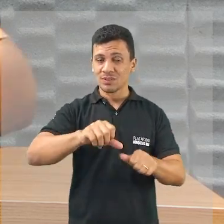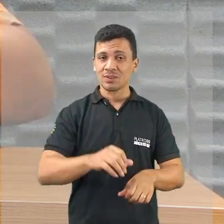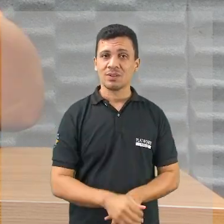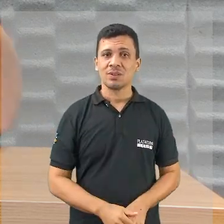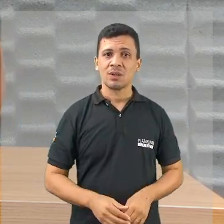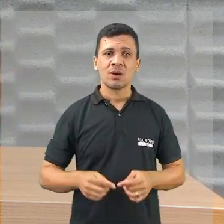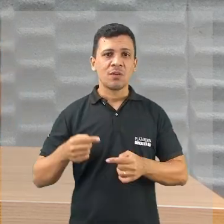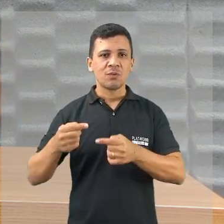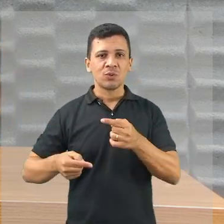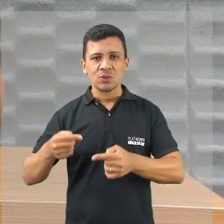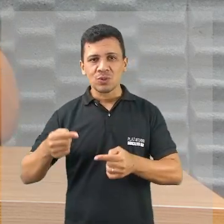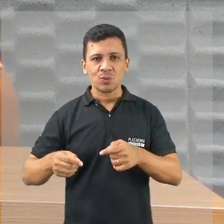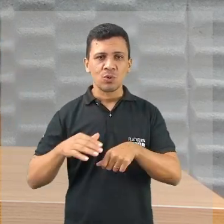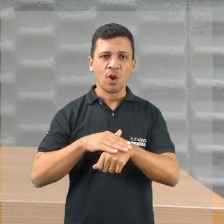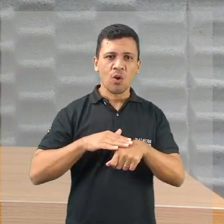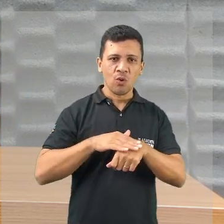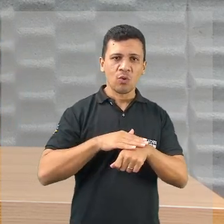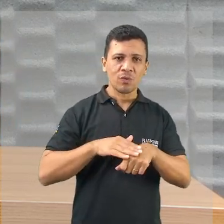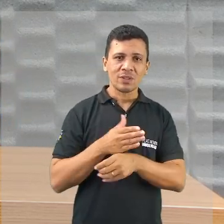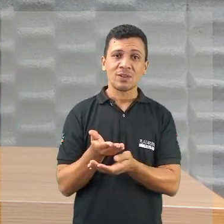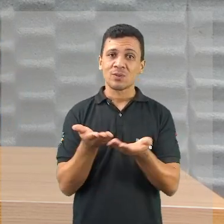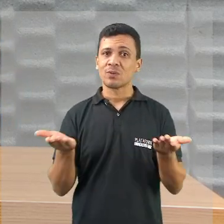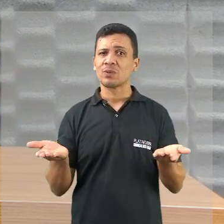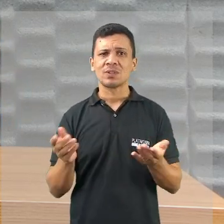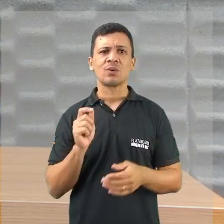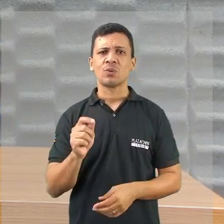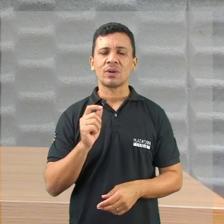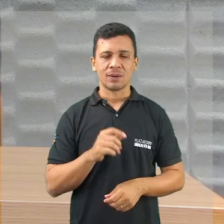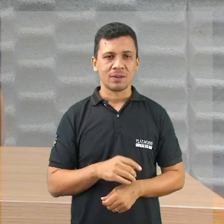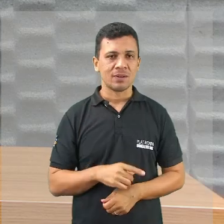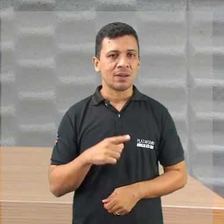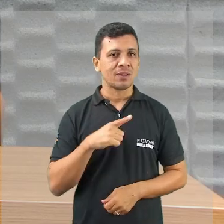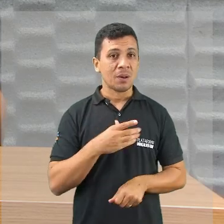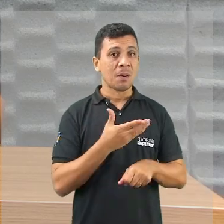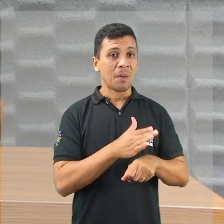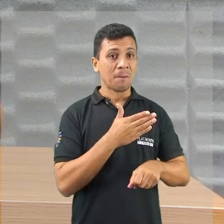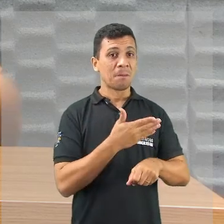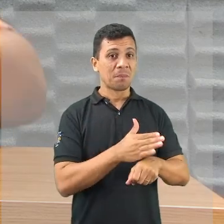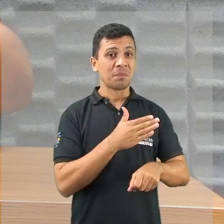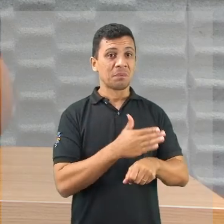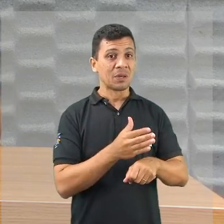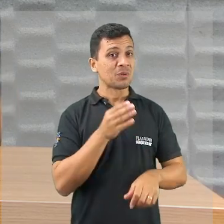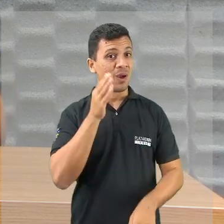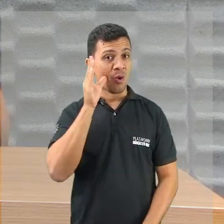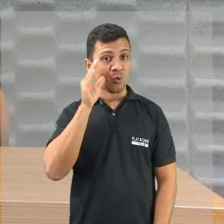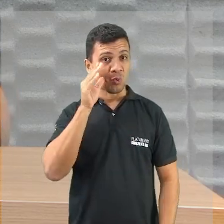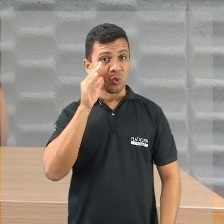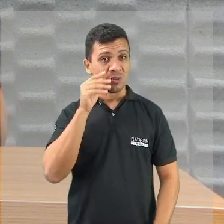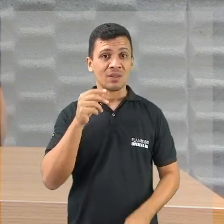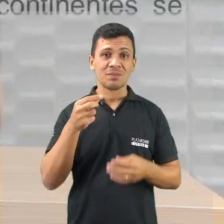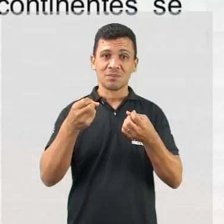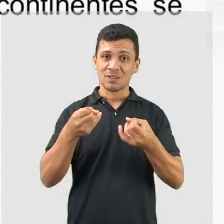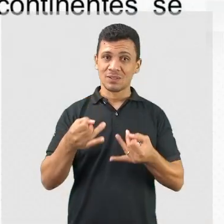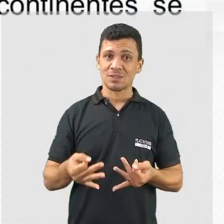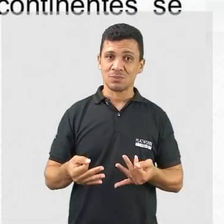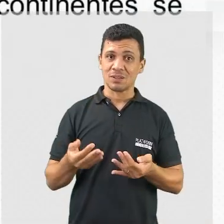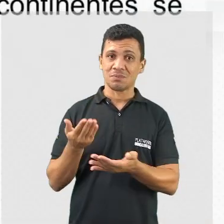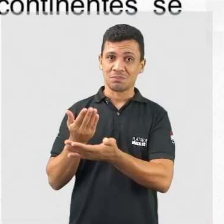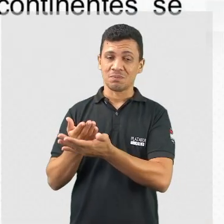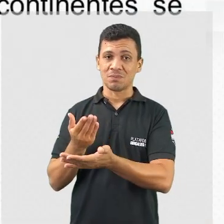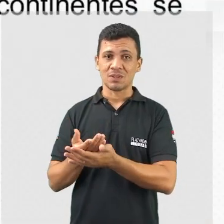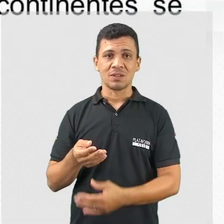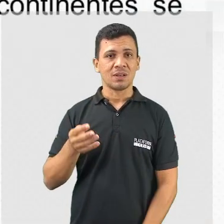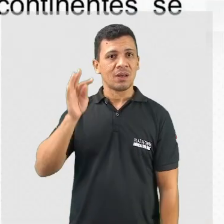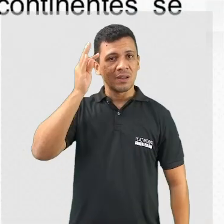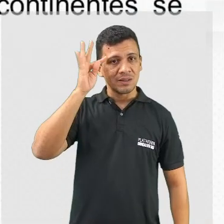venho conversar contigo sobre uma prática que gera muita curiosidade quando a gente fala disso em sala de aula, que é justamente a teoria